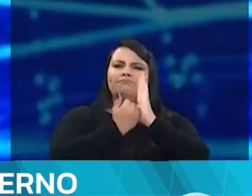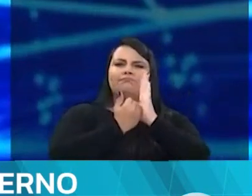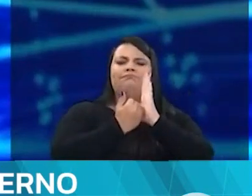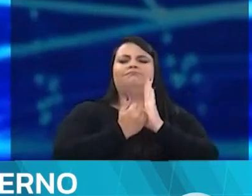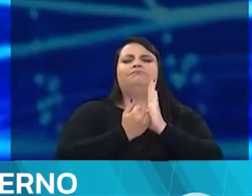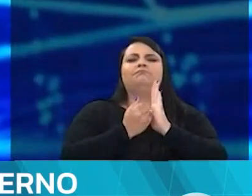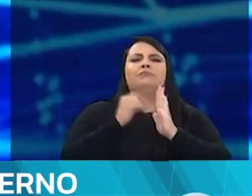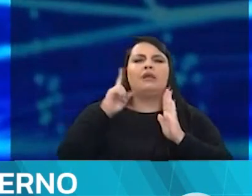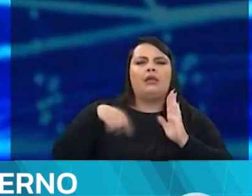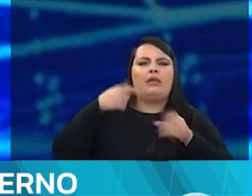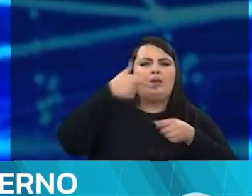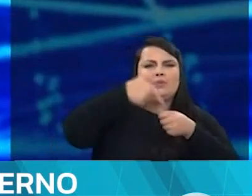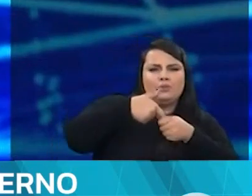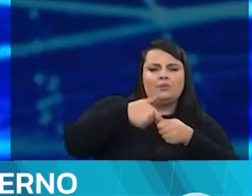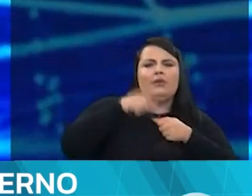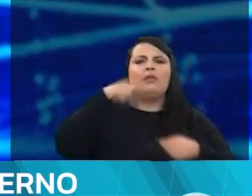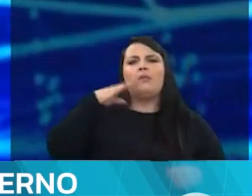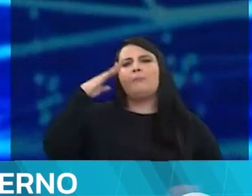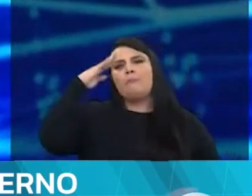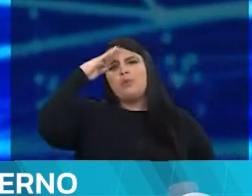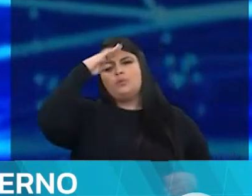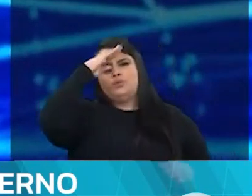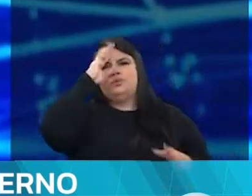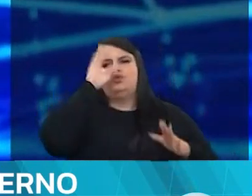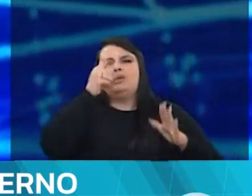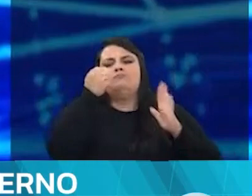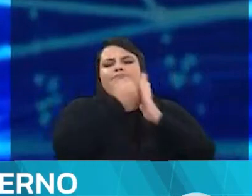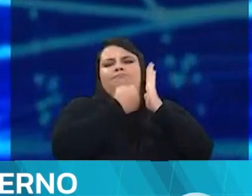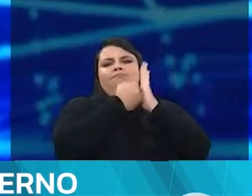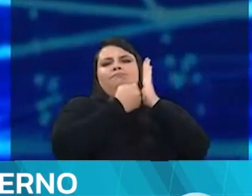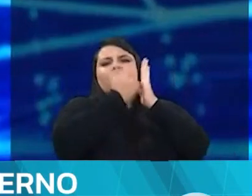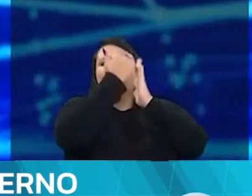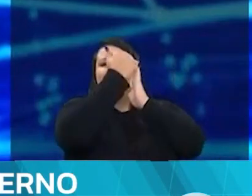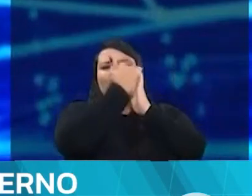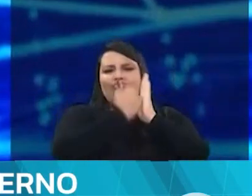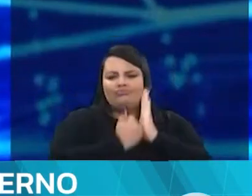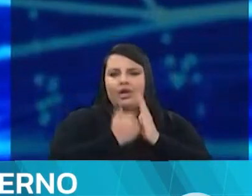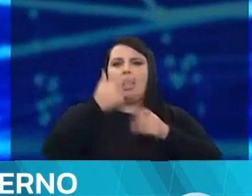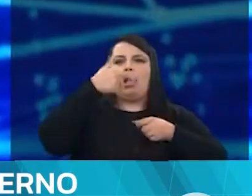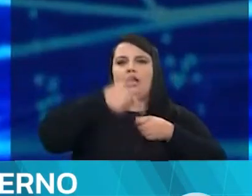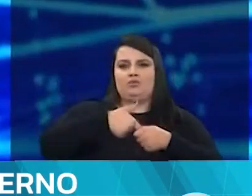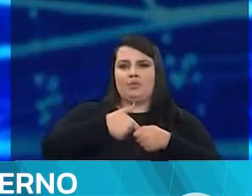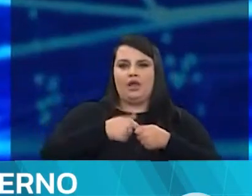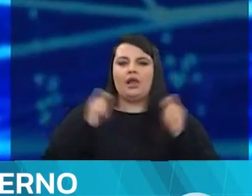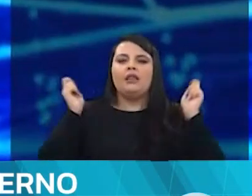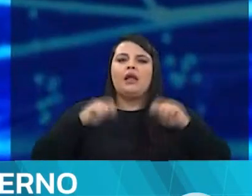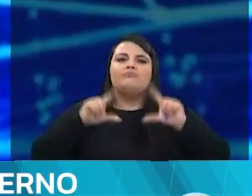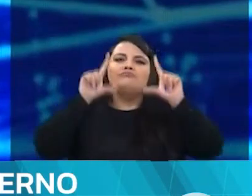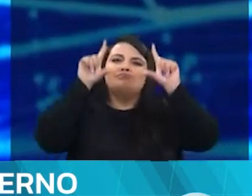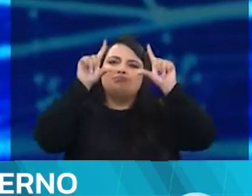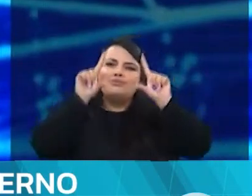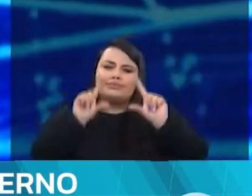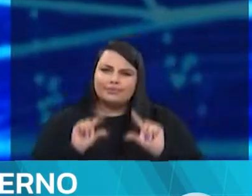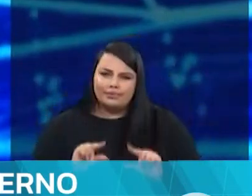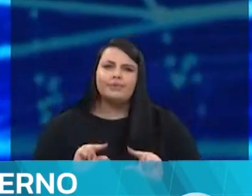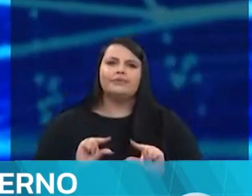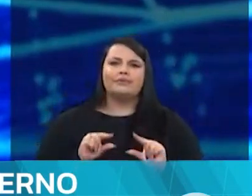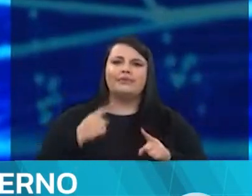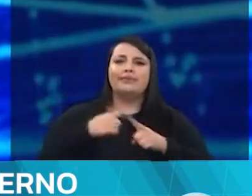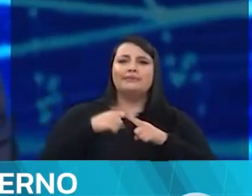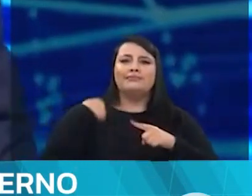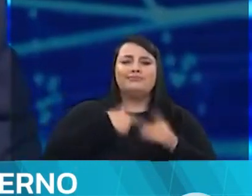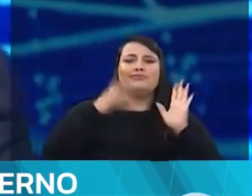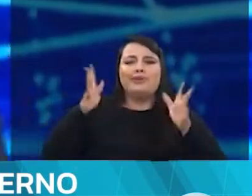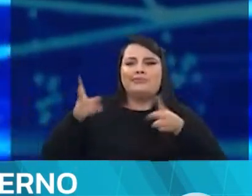comprada pelo presidente Bolsonaro, era para aliviar o cidadão, para aliviar o produtor. Teve efeito porque a gente percebe a inflação